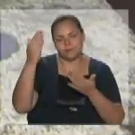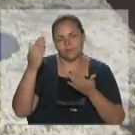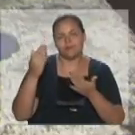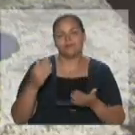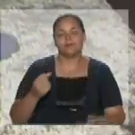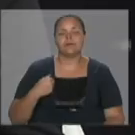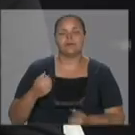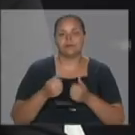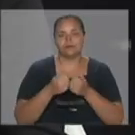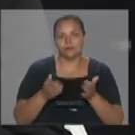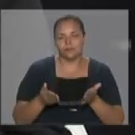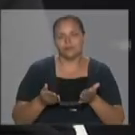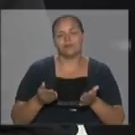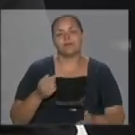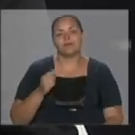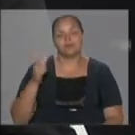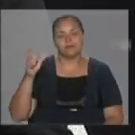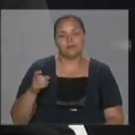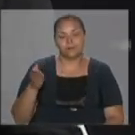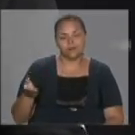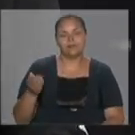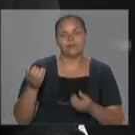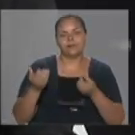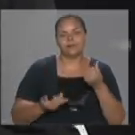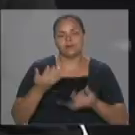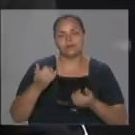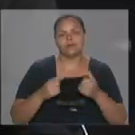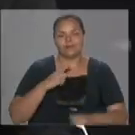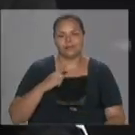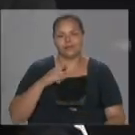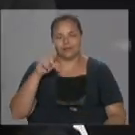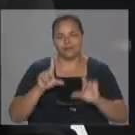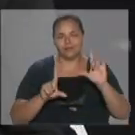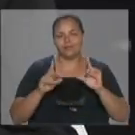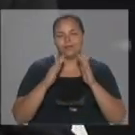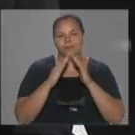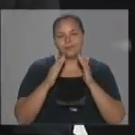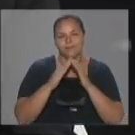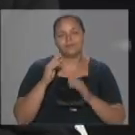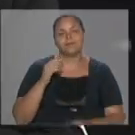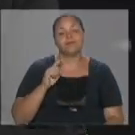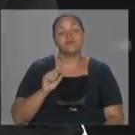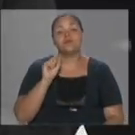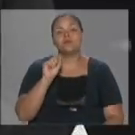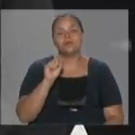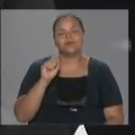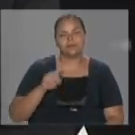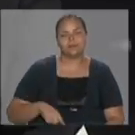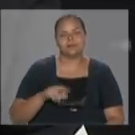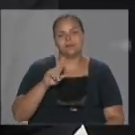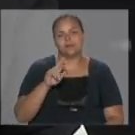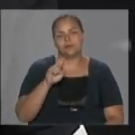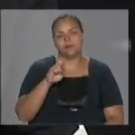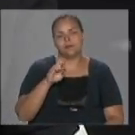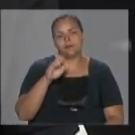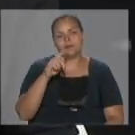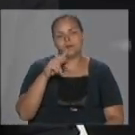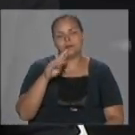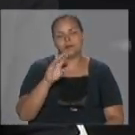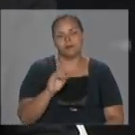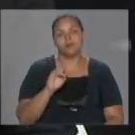Entrevista. Vamos começar, vou pedir que o senhor explique, na verdade, para quem está em casa, o que é o Repetro, por que ele foi criado e